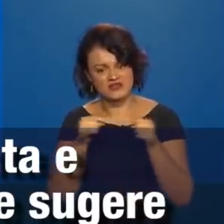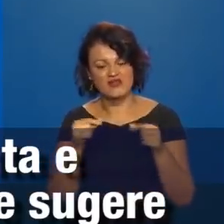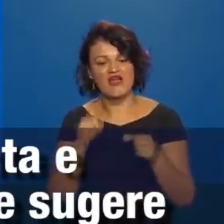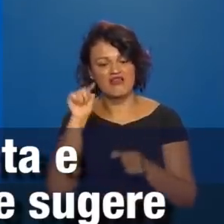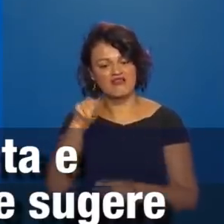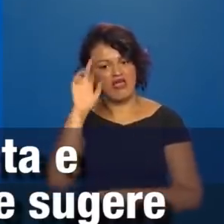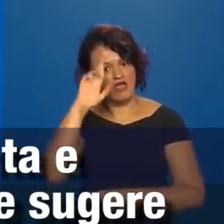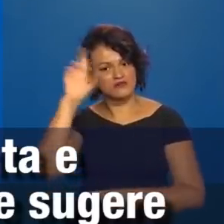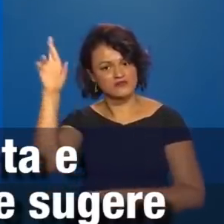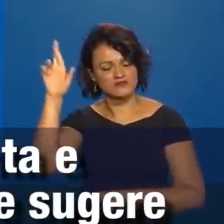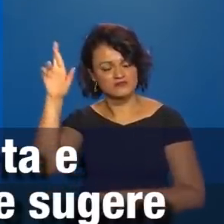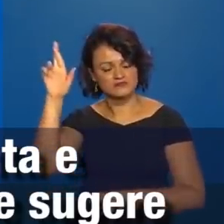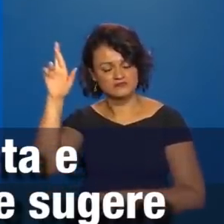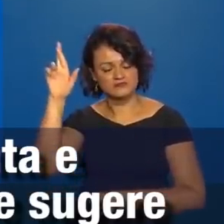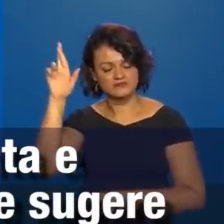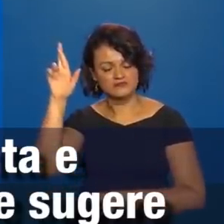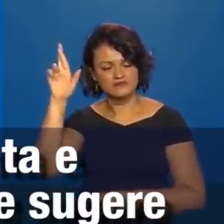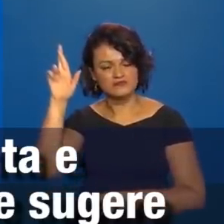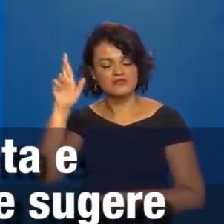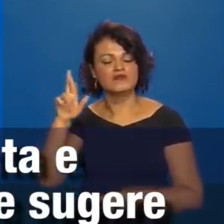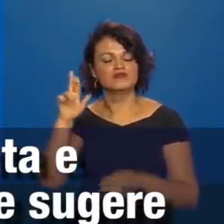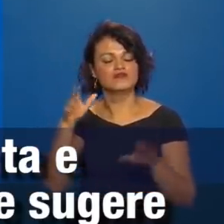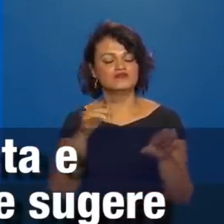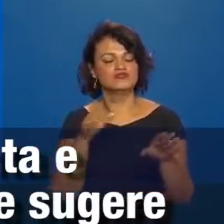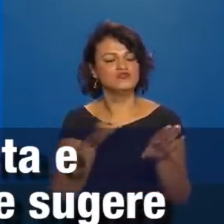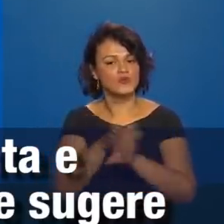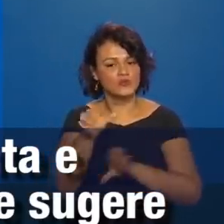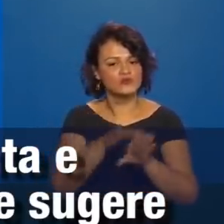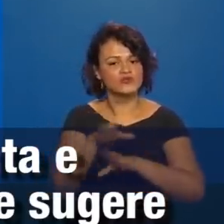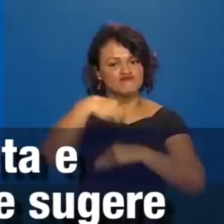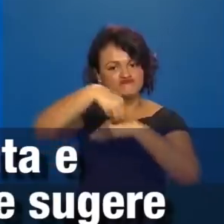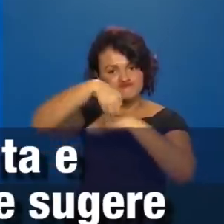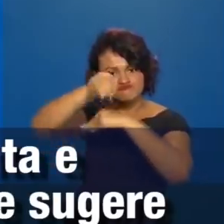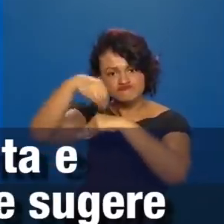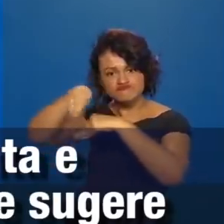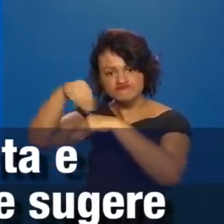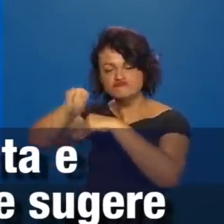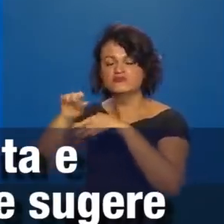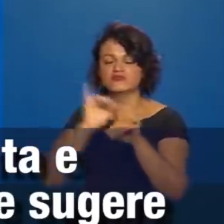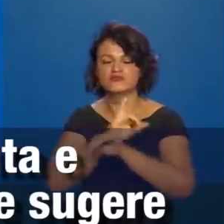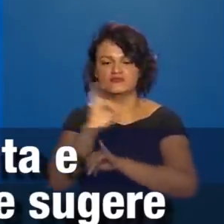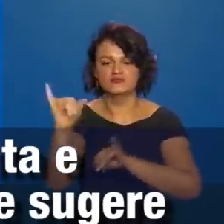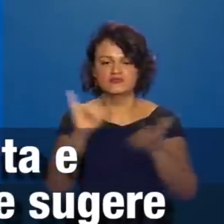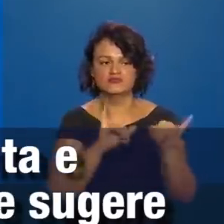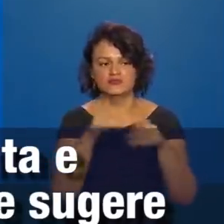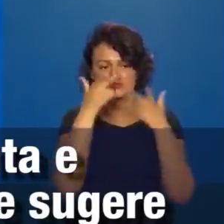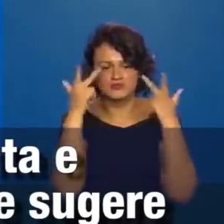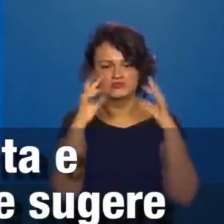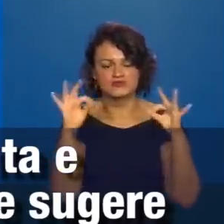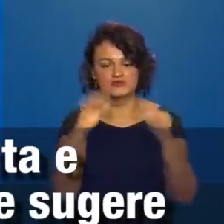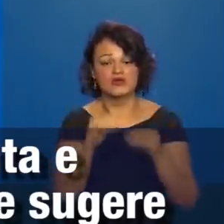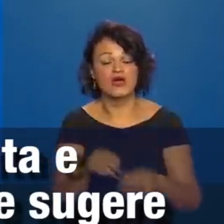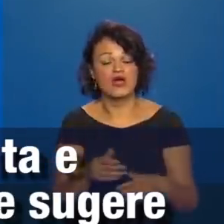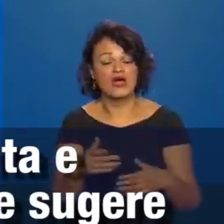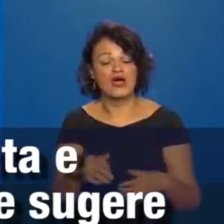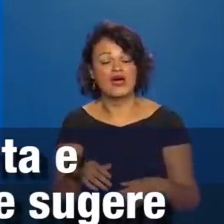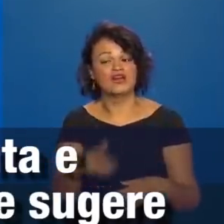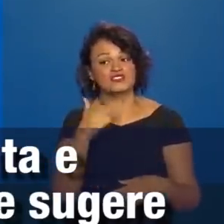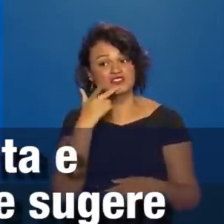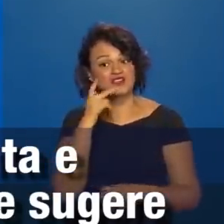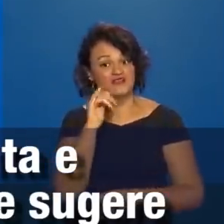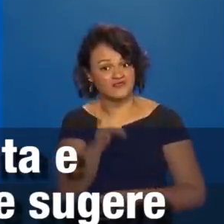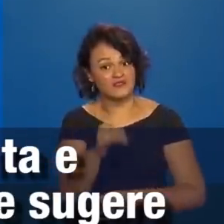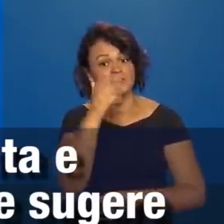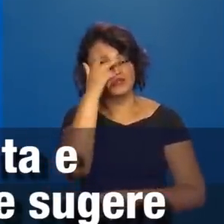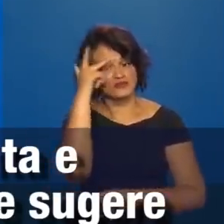é responsável pelas instruções à sociedade local, então o que a gente fala é que as pessoas